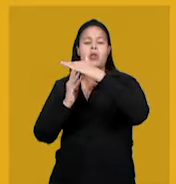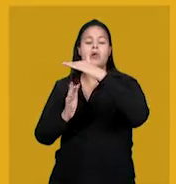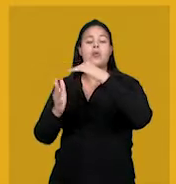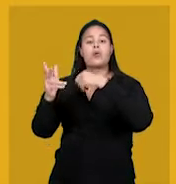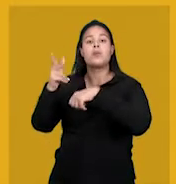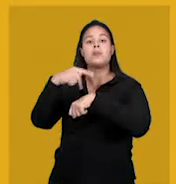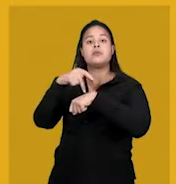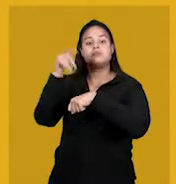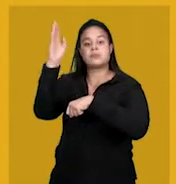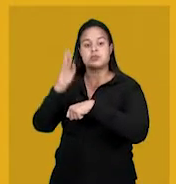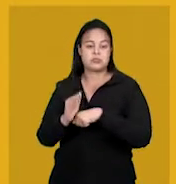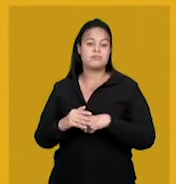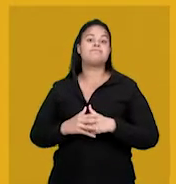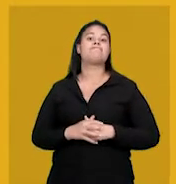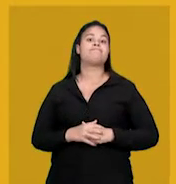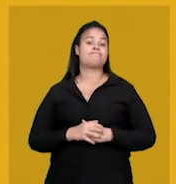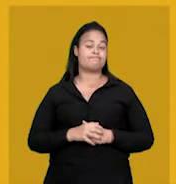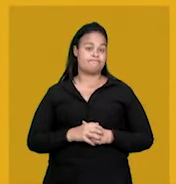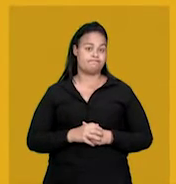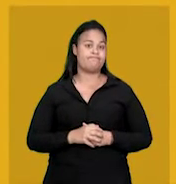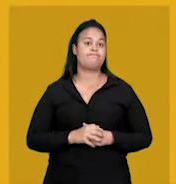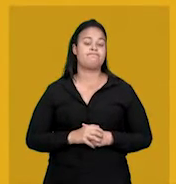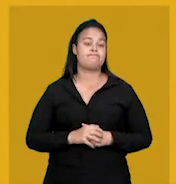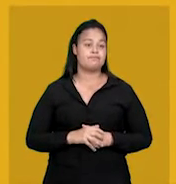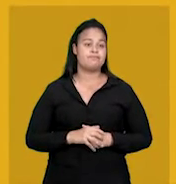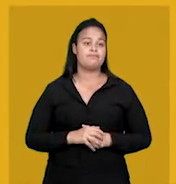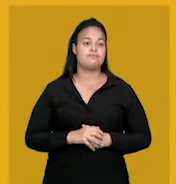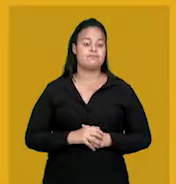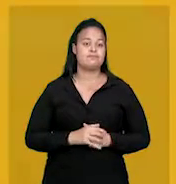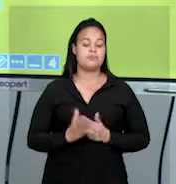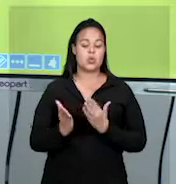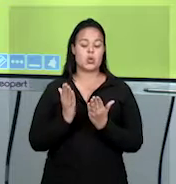esse mapa, ao mesmo tempo, ele também é um mapa de símbolos lineares.